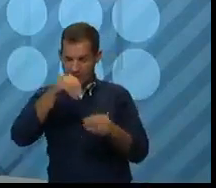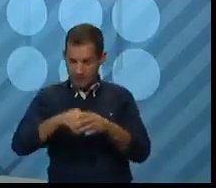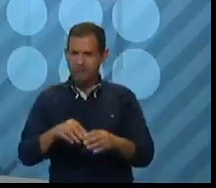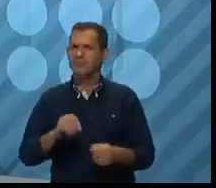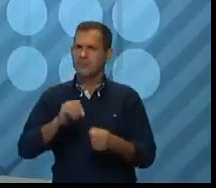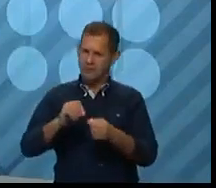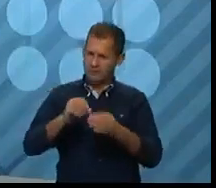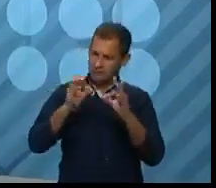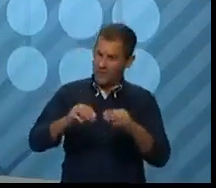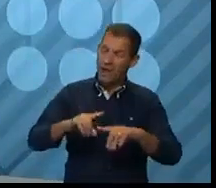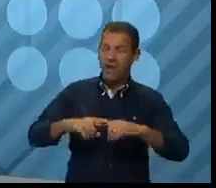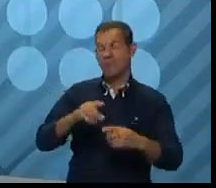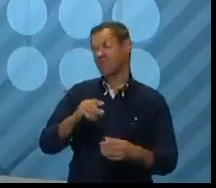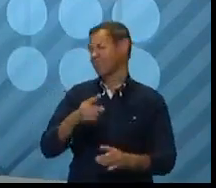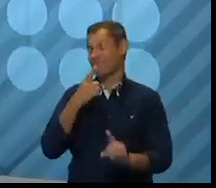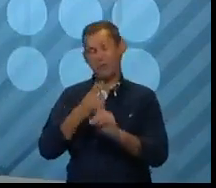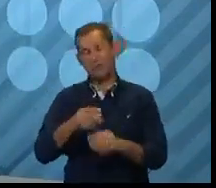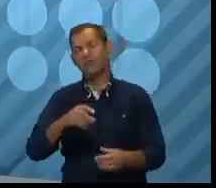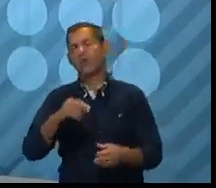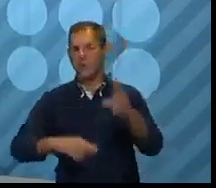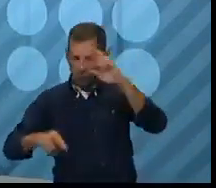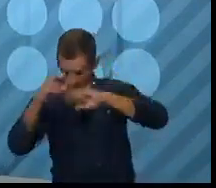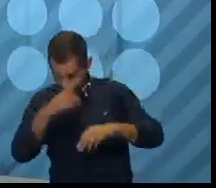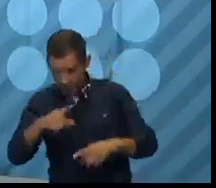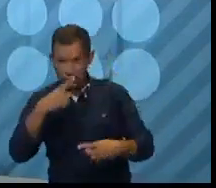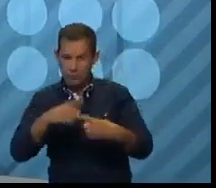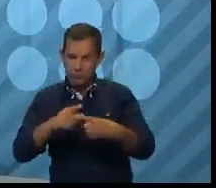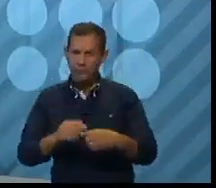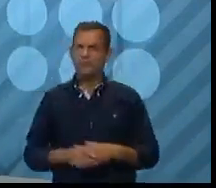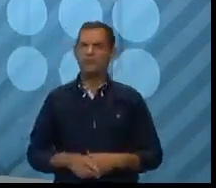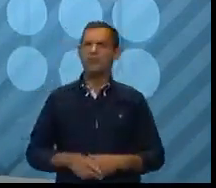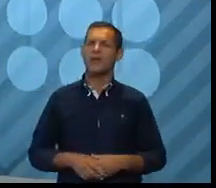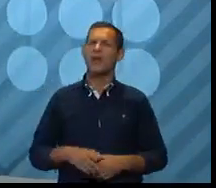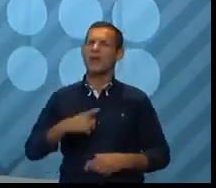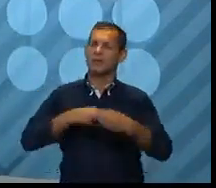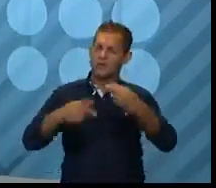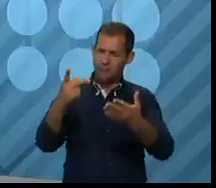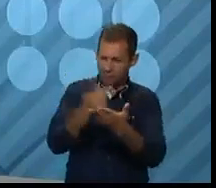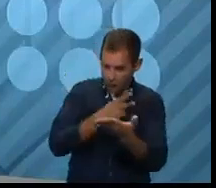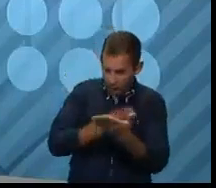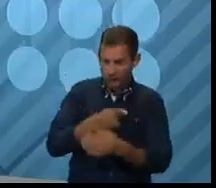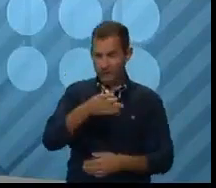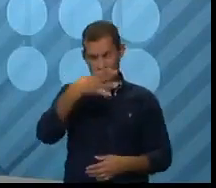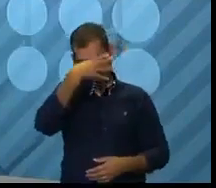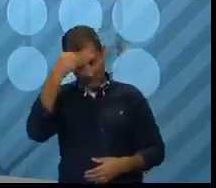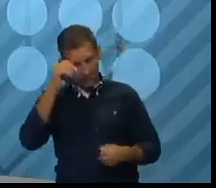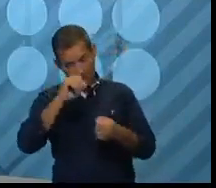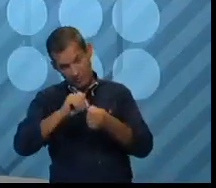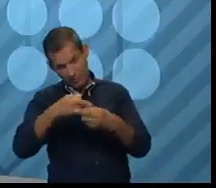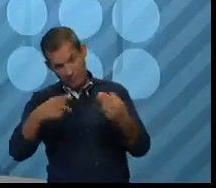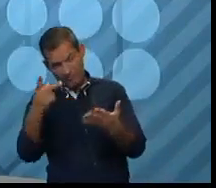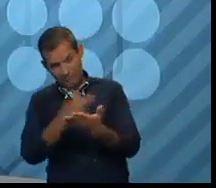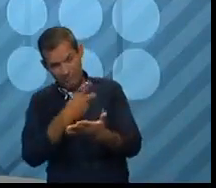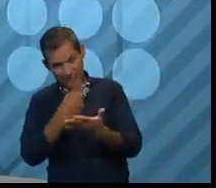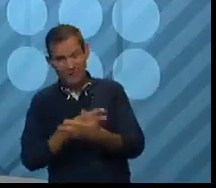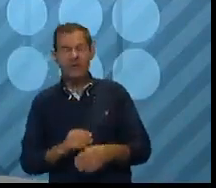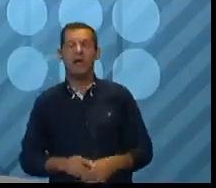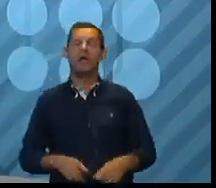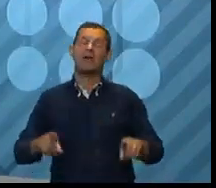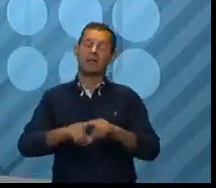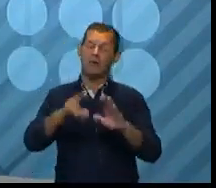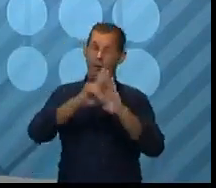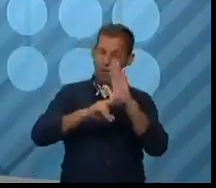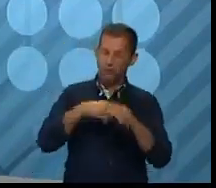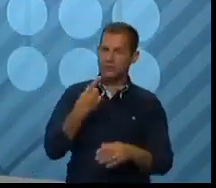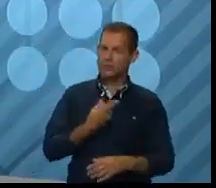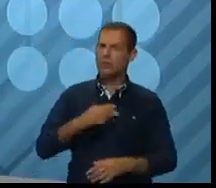Não chegou? Vamos rever, vamos verificar, porque provavelmente alguma coisa ali você se esqueceu, você fez alguma coisa errada. E uma das regras